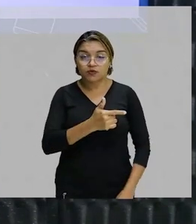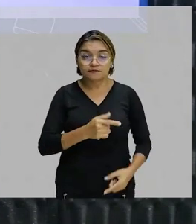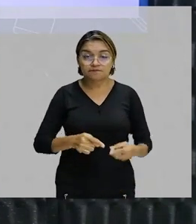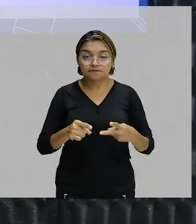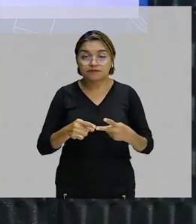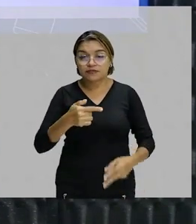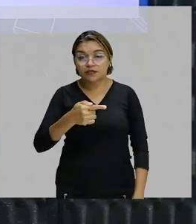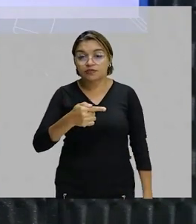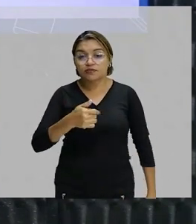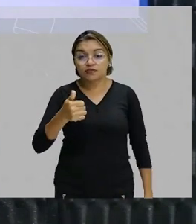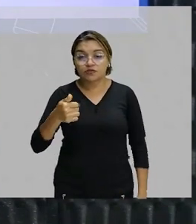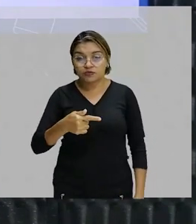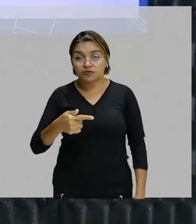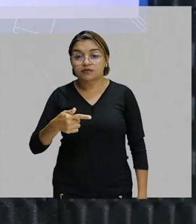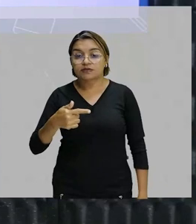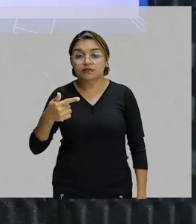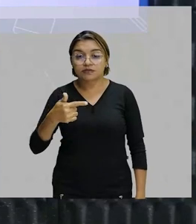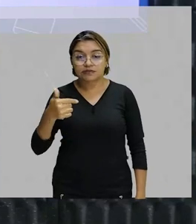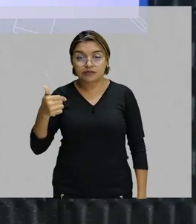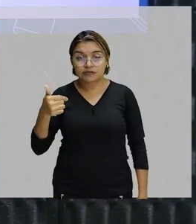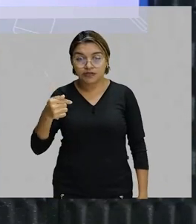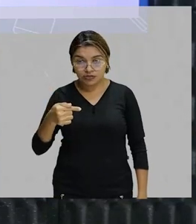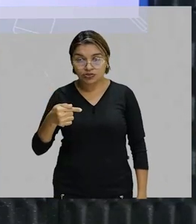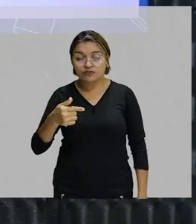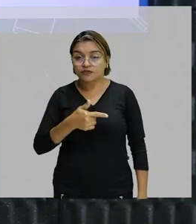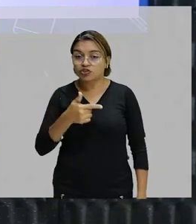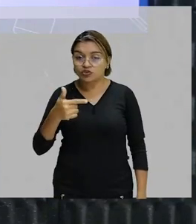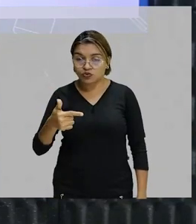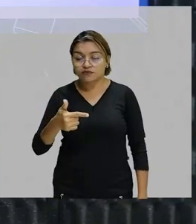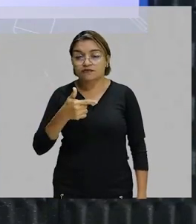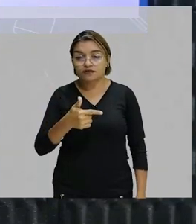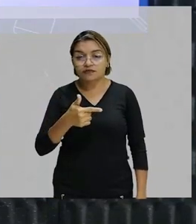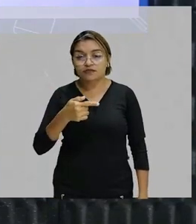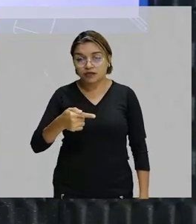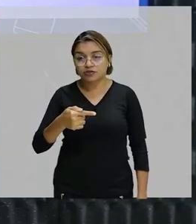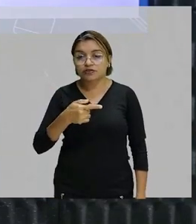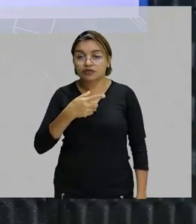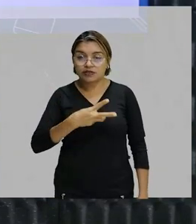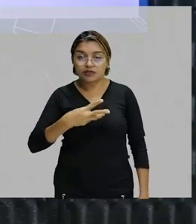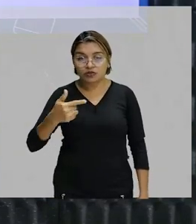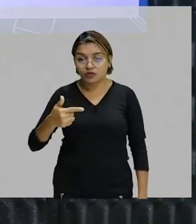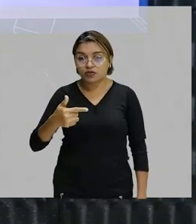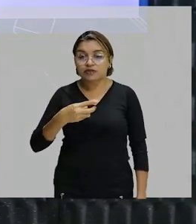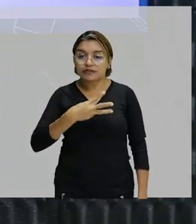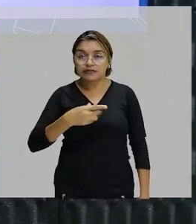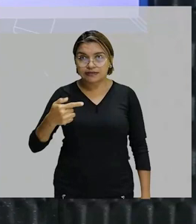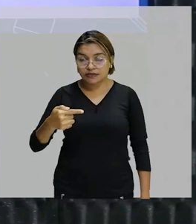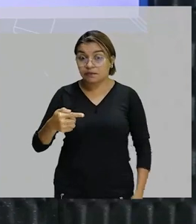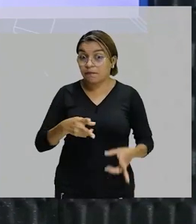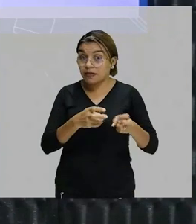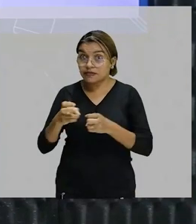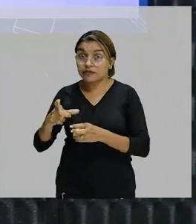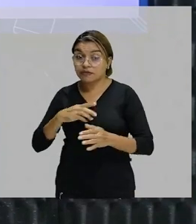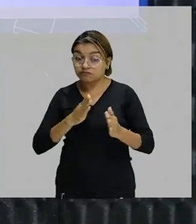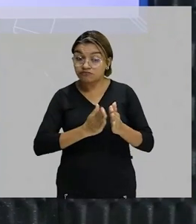2 7 12 17 22 27 32 e 37 perceba eu tenho uma